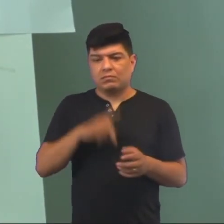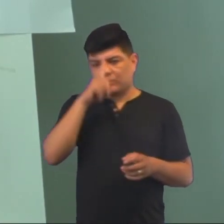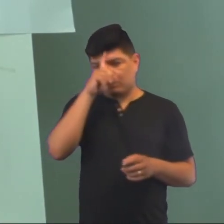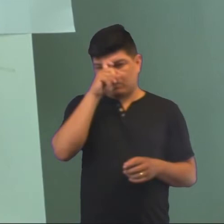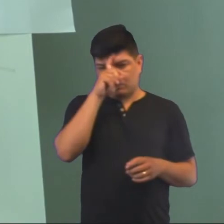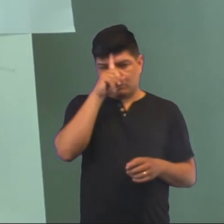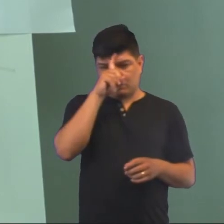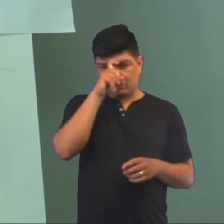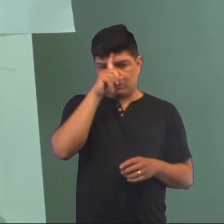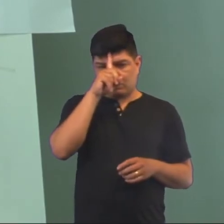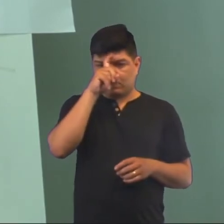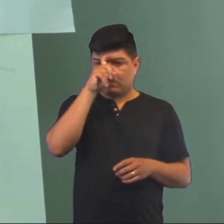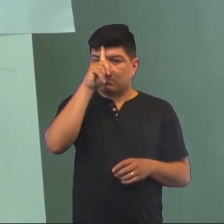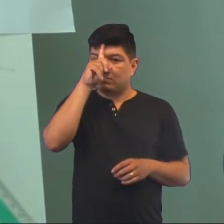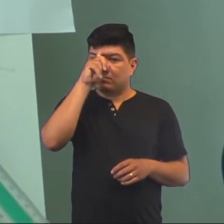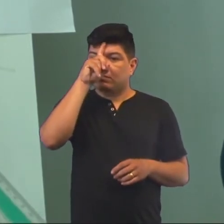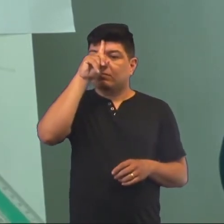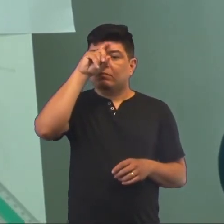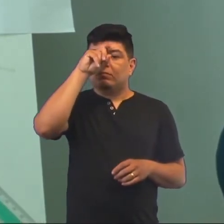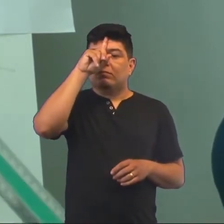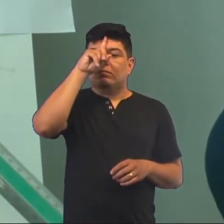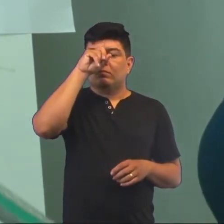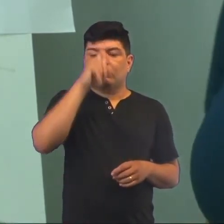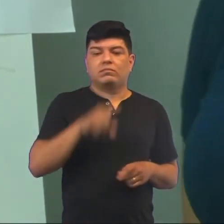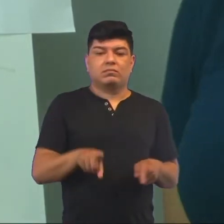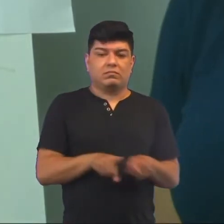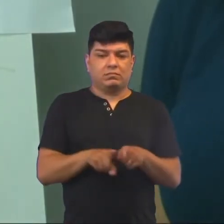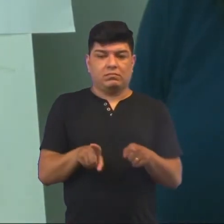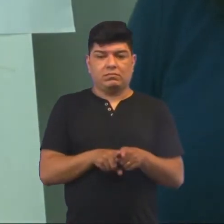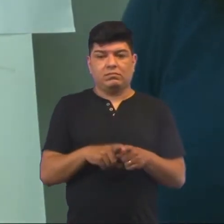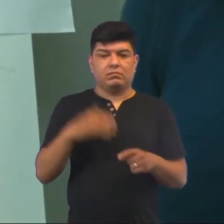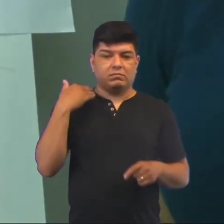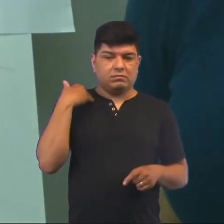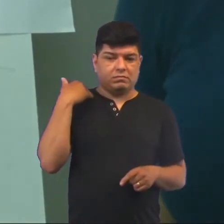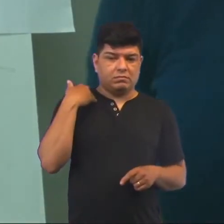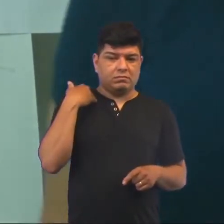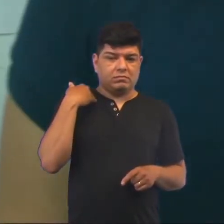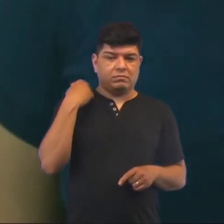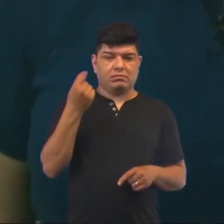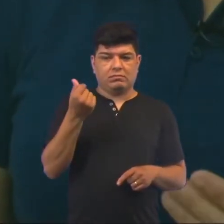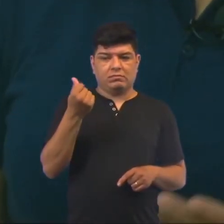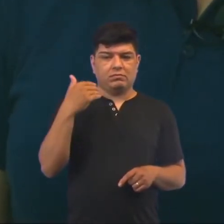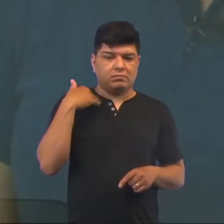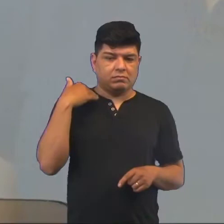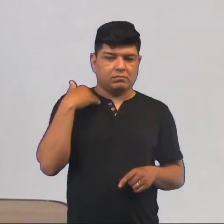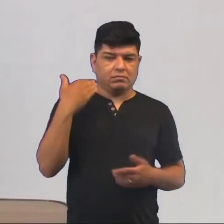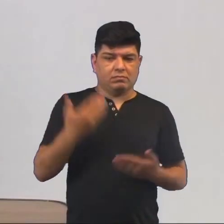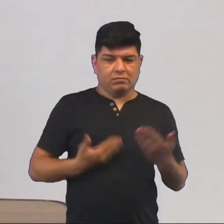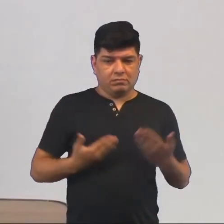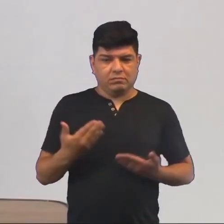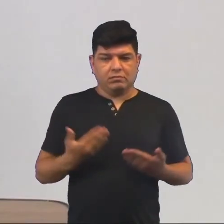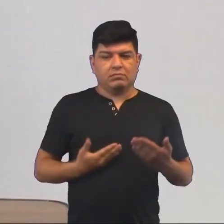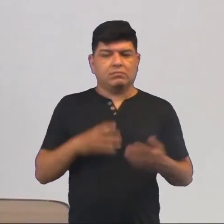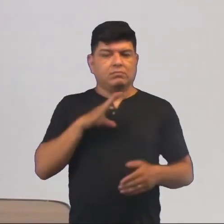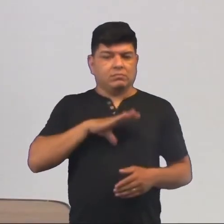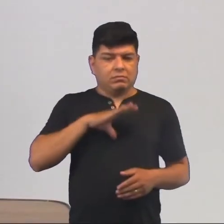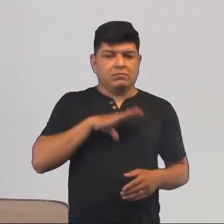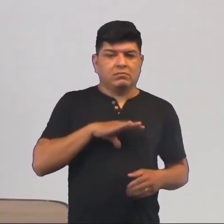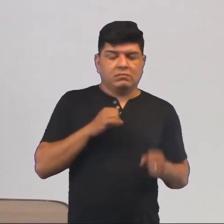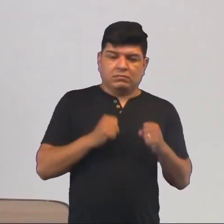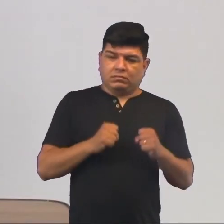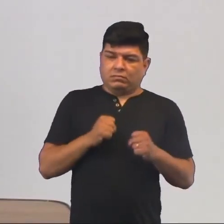A gente vê o hospital, atendimento médico e o serviço bancário, que são serviços oferecidos na cidade